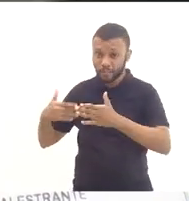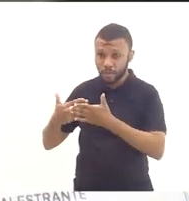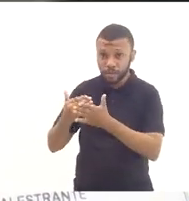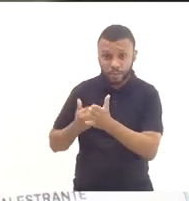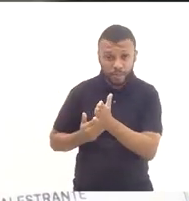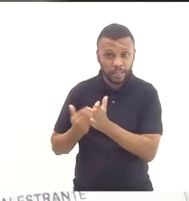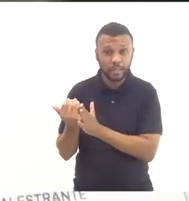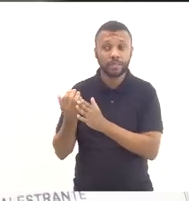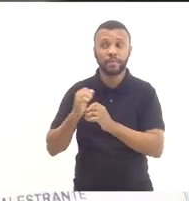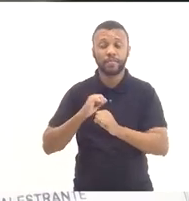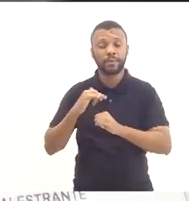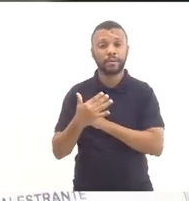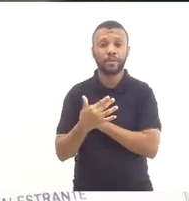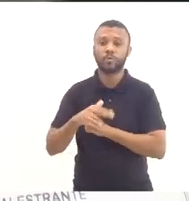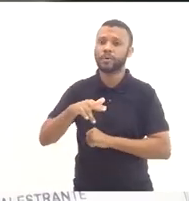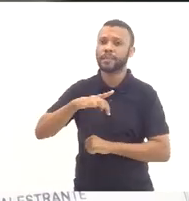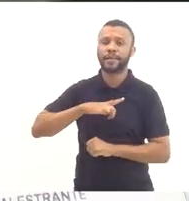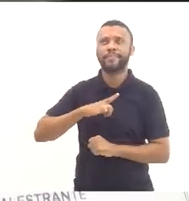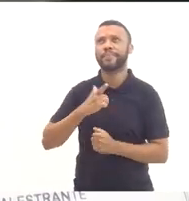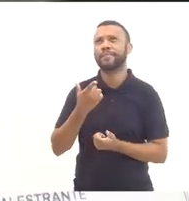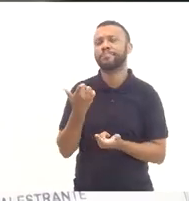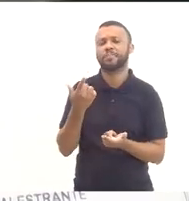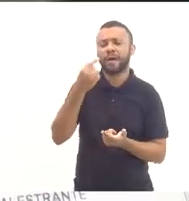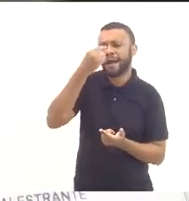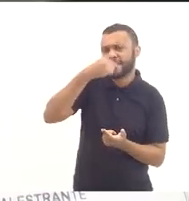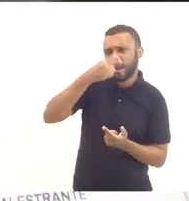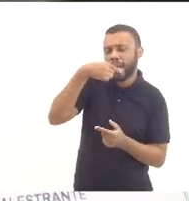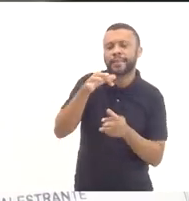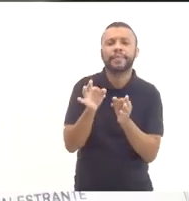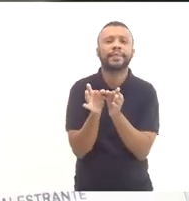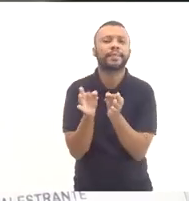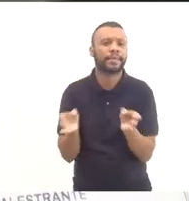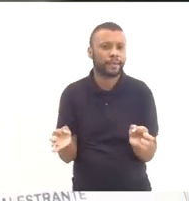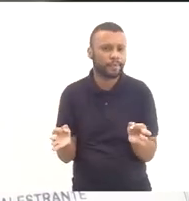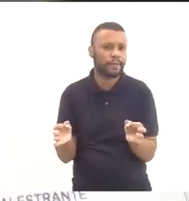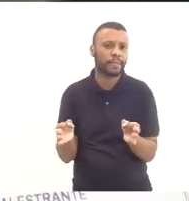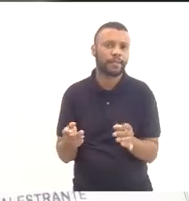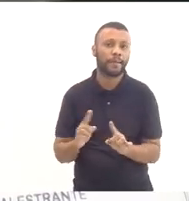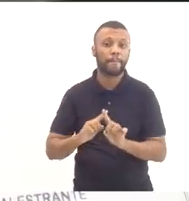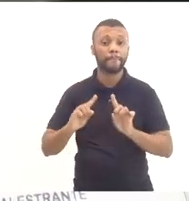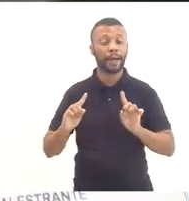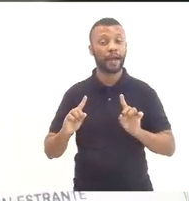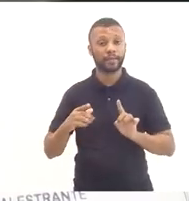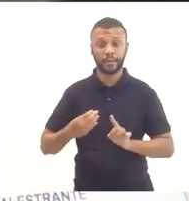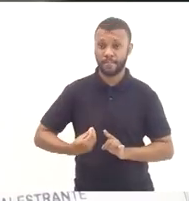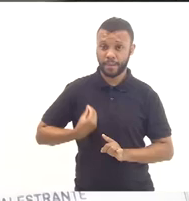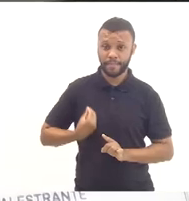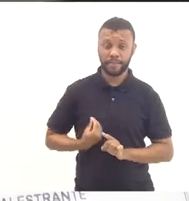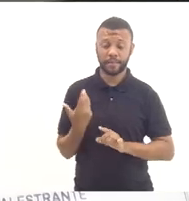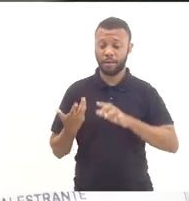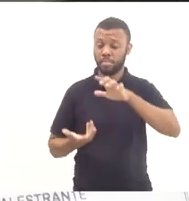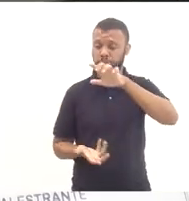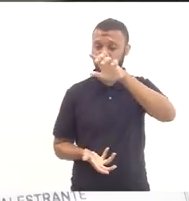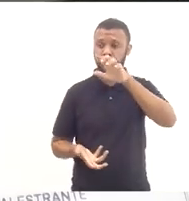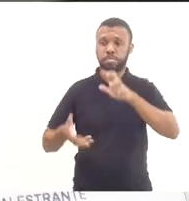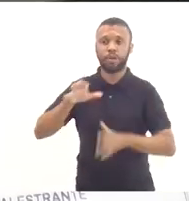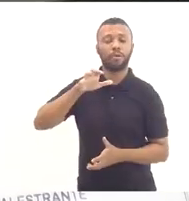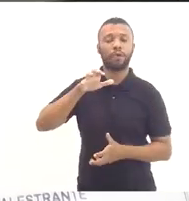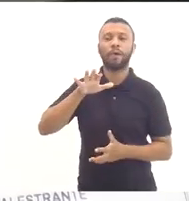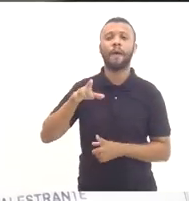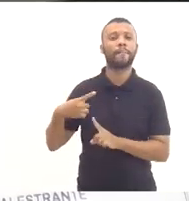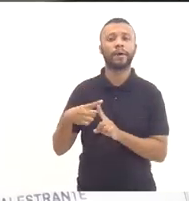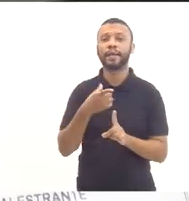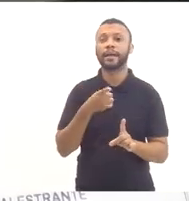Nunca mais te vi nada que eu não fosse um resfriado ou uma virose de criança porém a minha vida virou de cabeça para baixo Porque